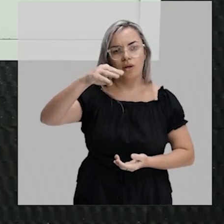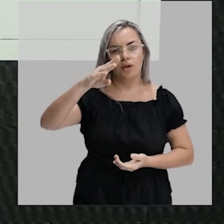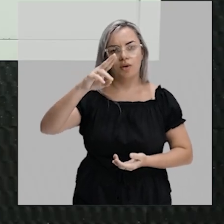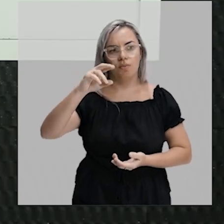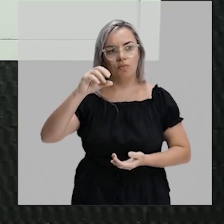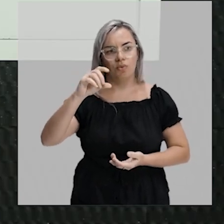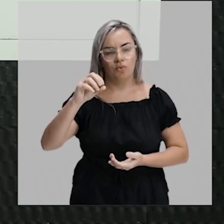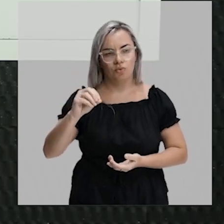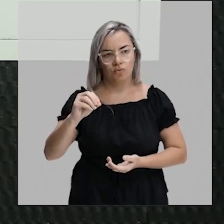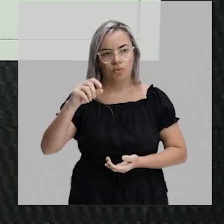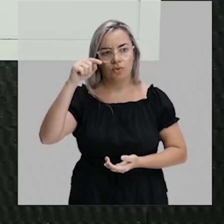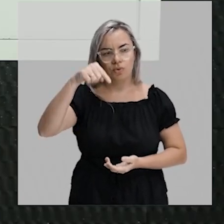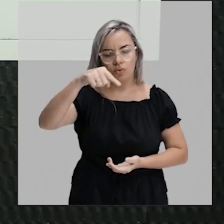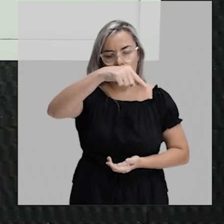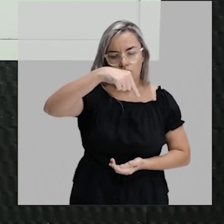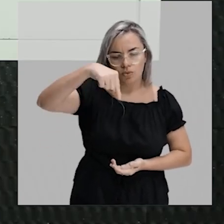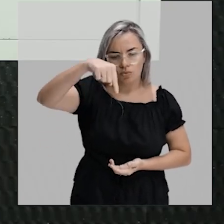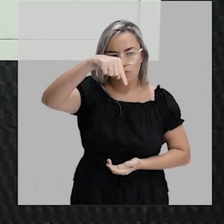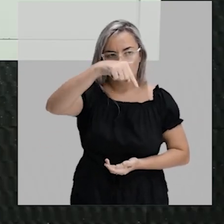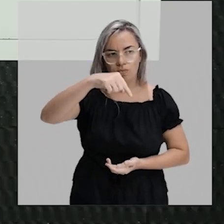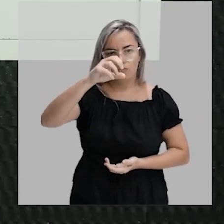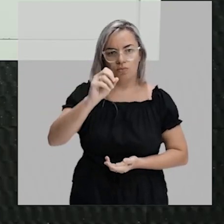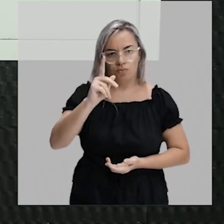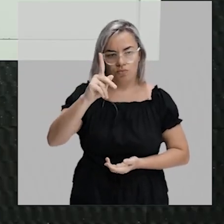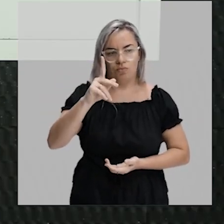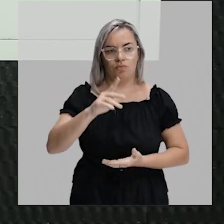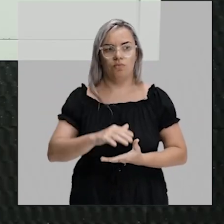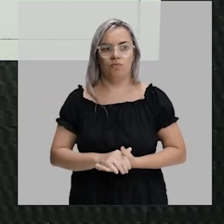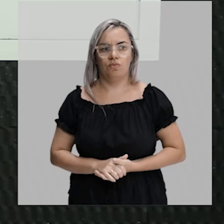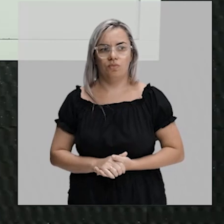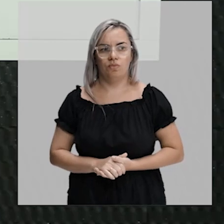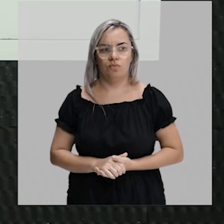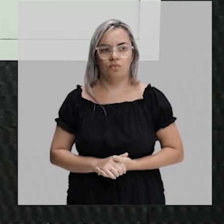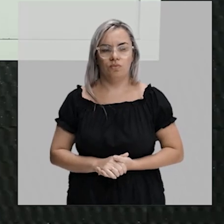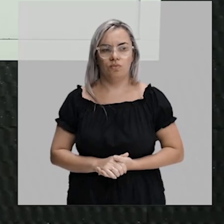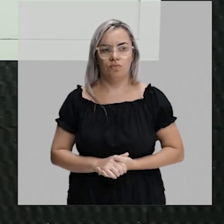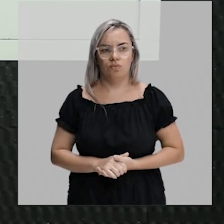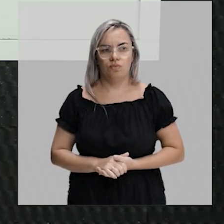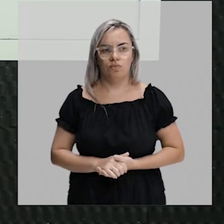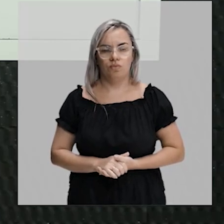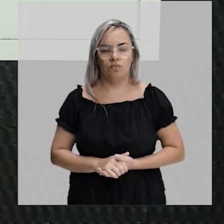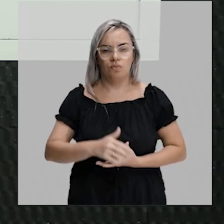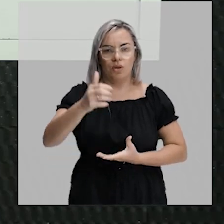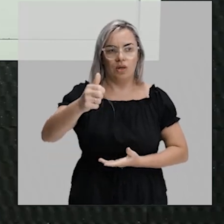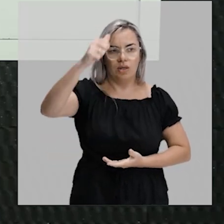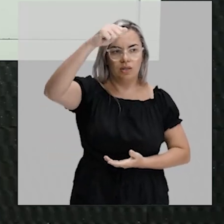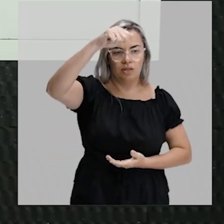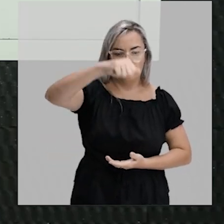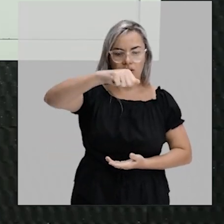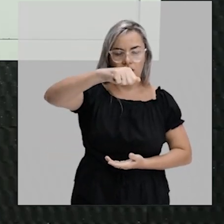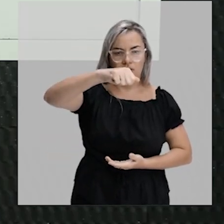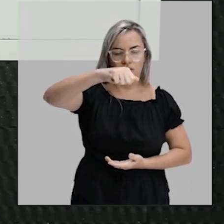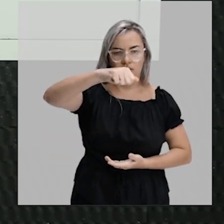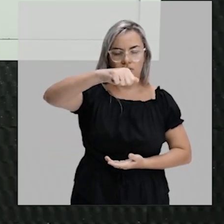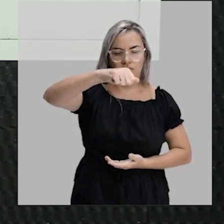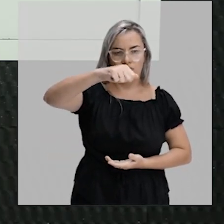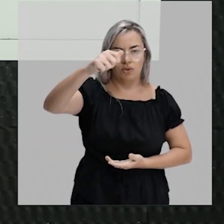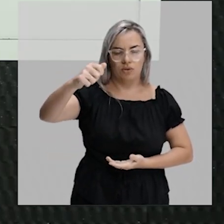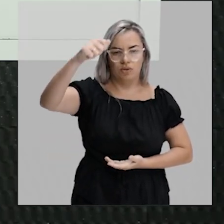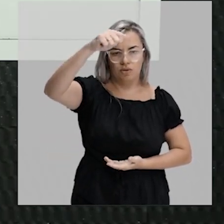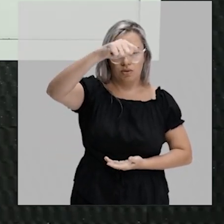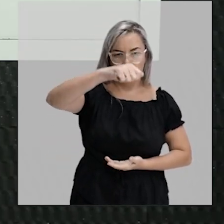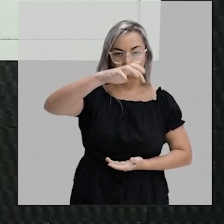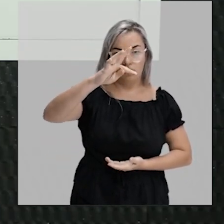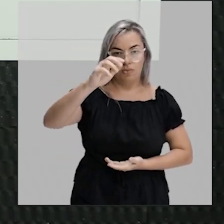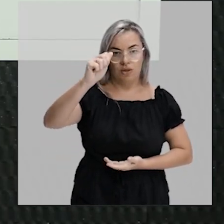ok? Então nós temos um êmbolo aqui, uma tampinha, certo? Que veda aí